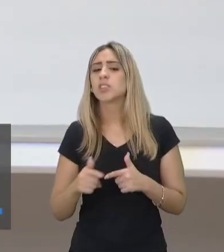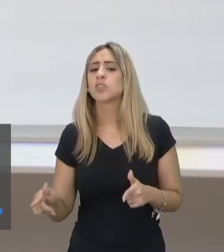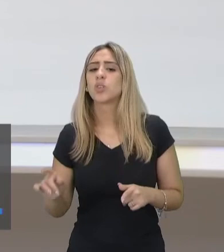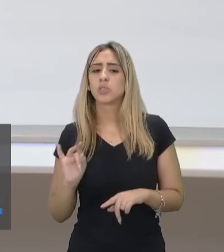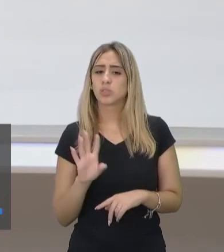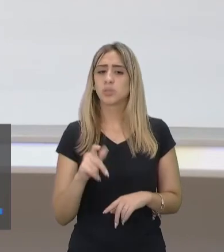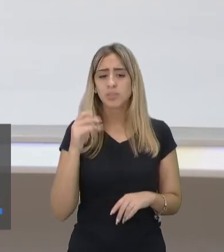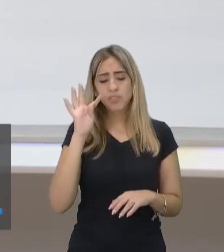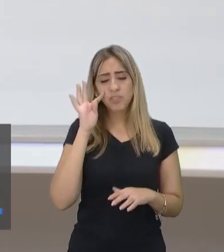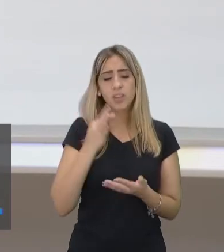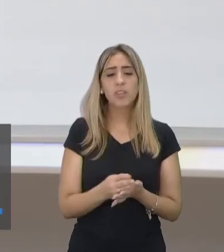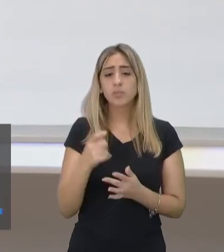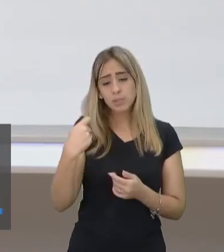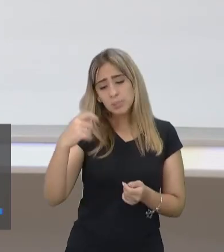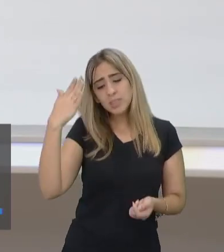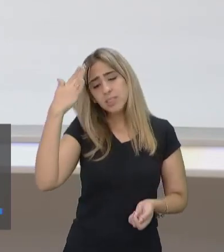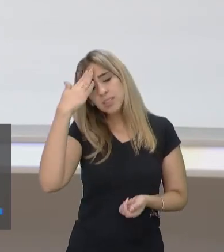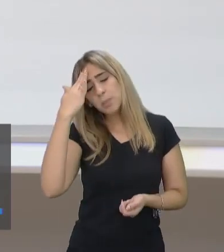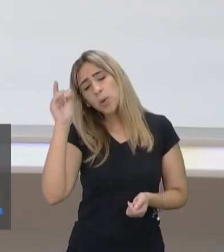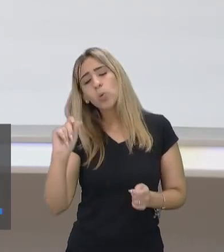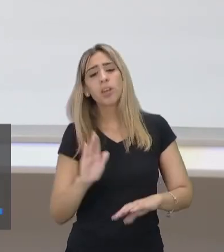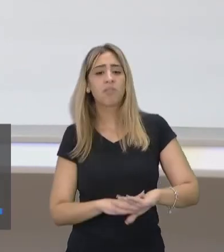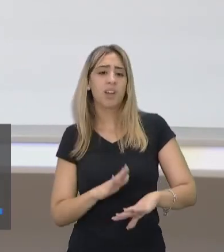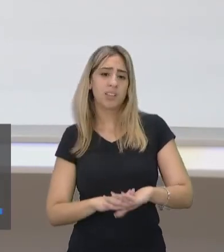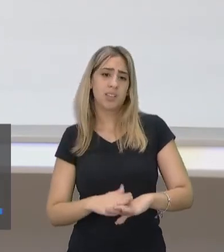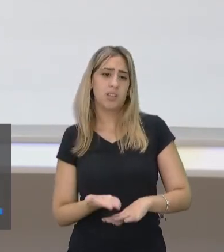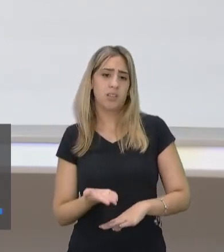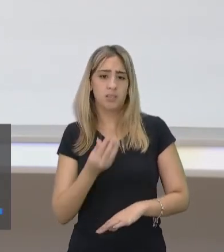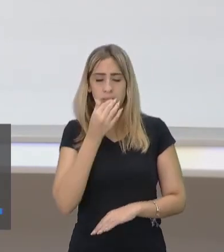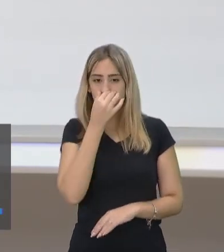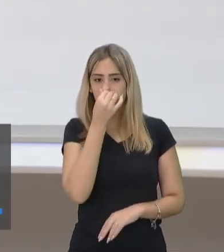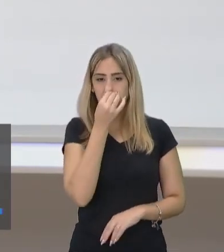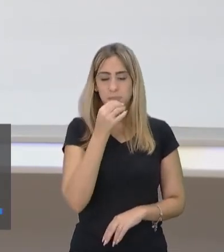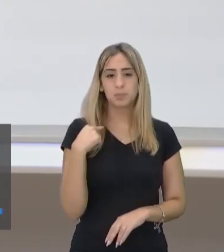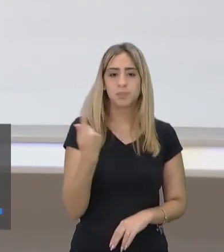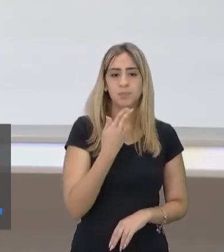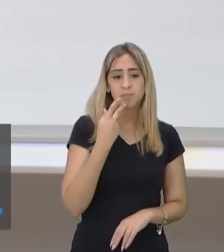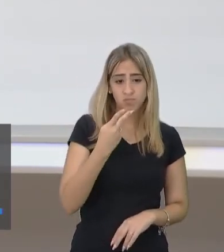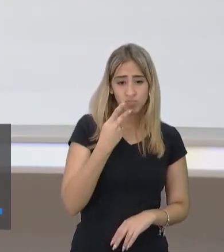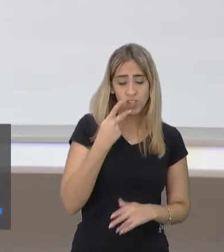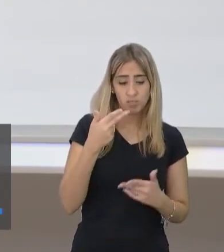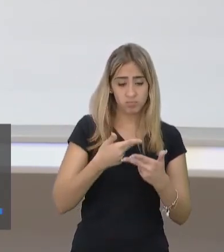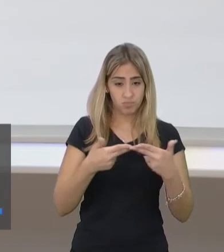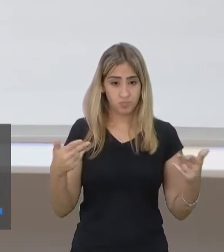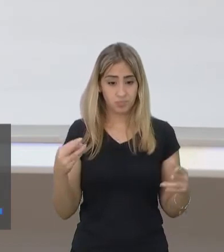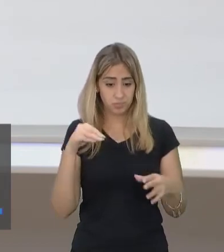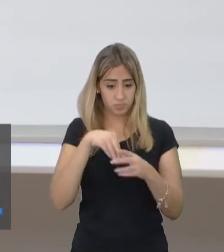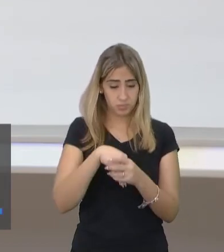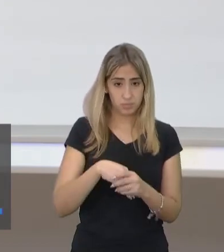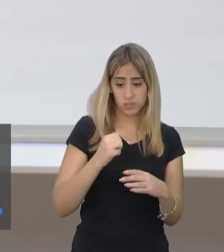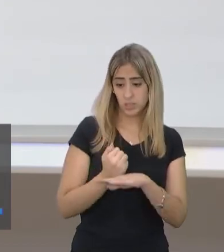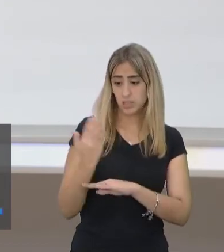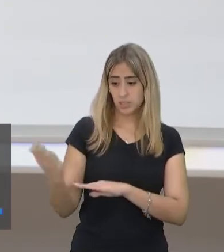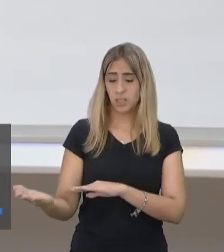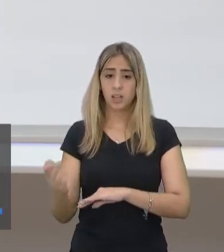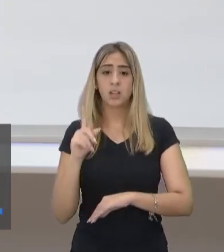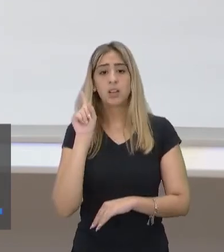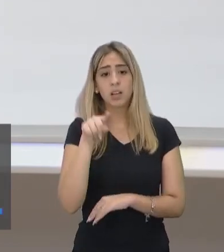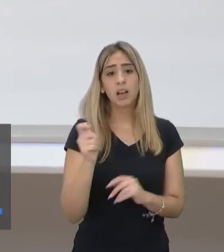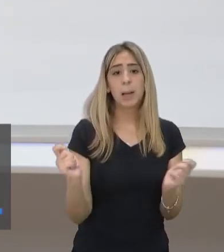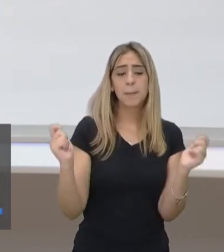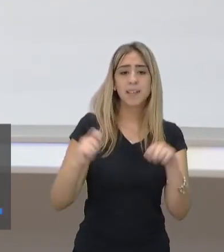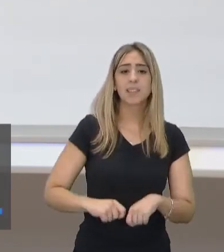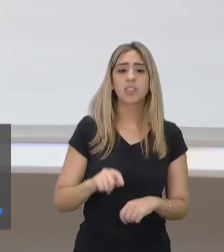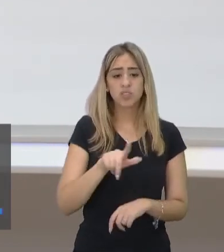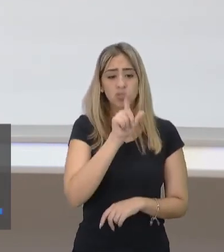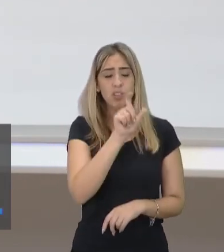basta ter fé. Você precisa saber o que fazer com isso. Então, quando a gente fala de locus interno e locus externo, é a